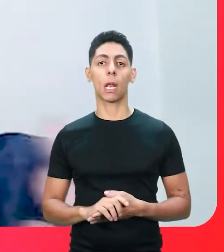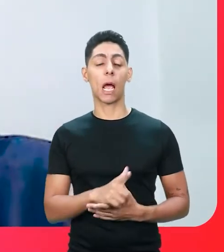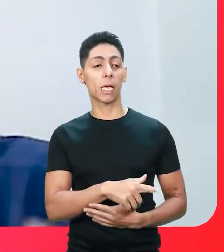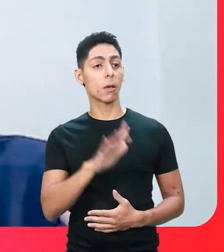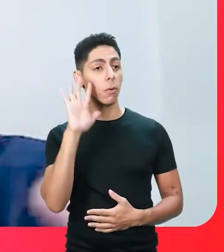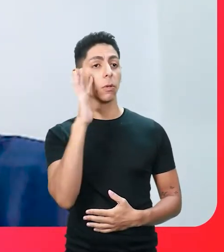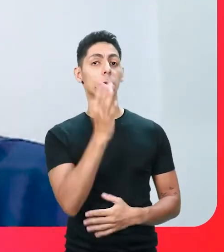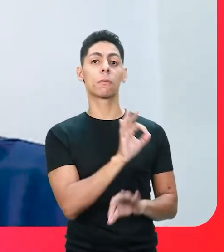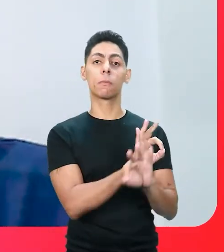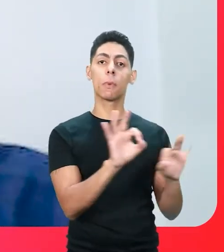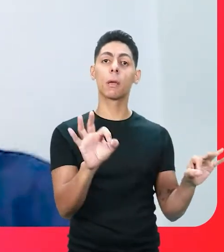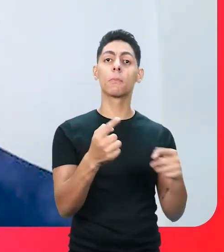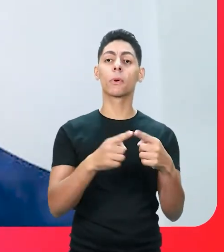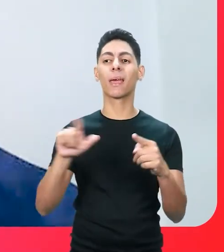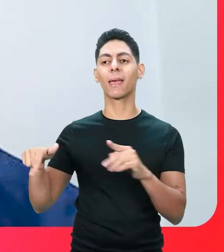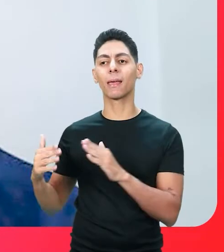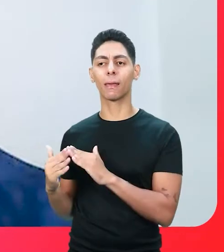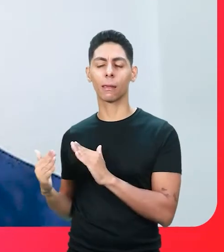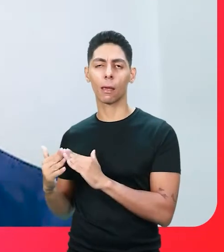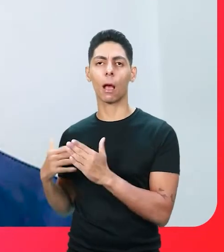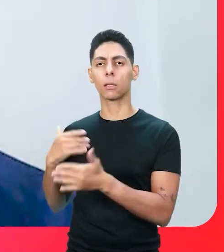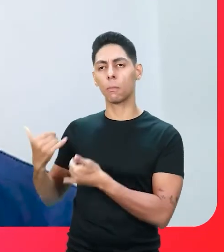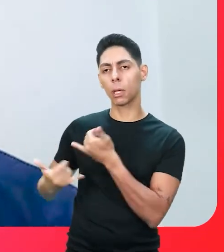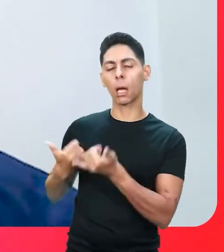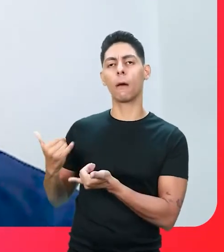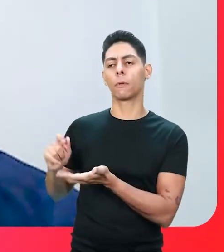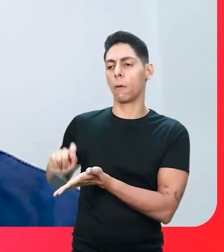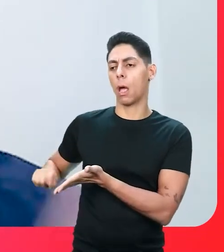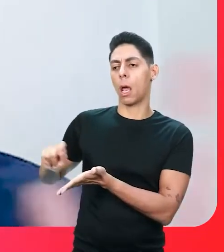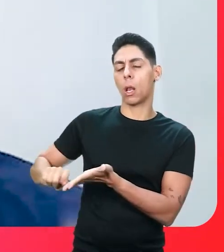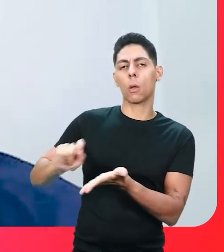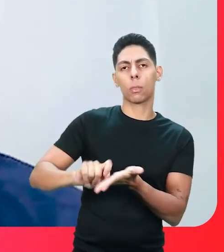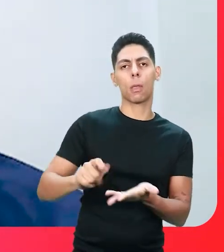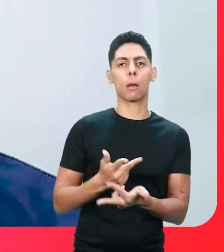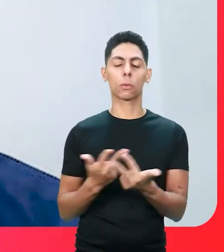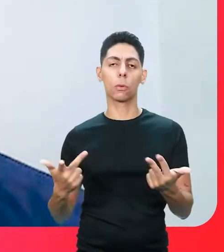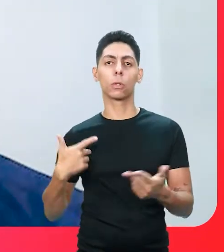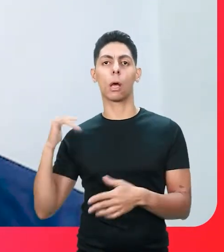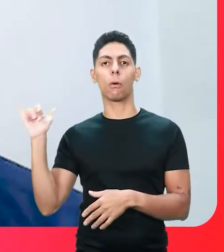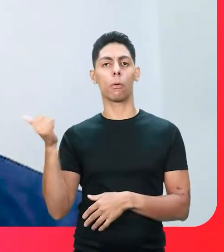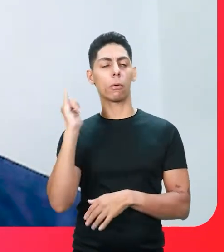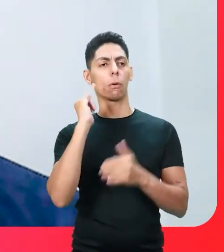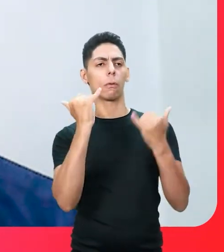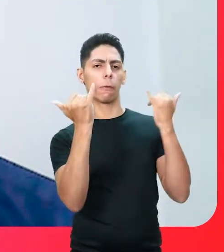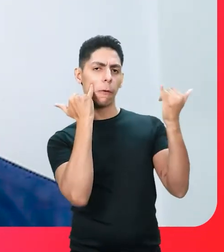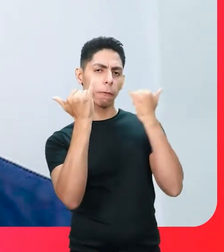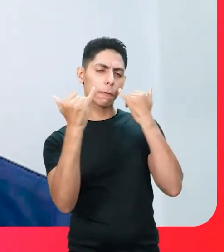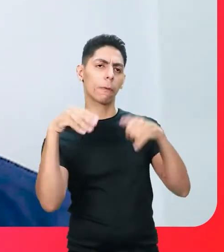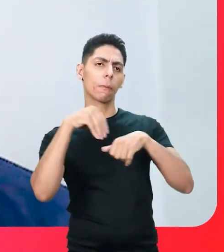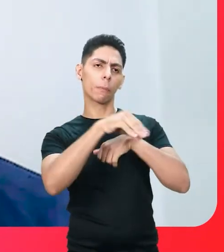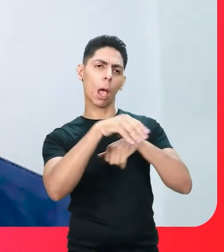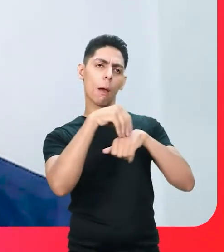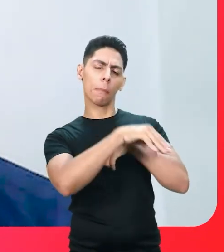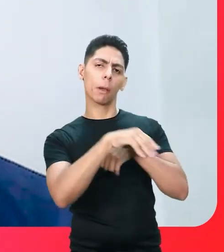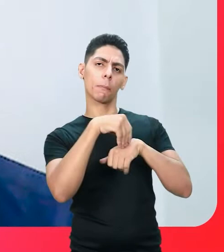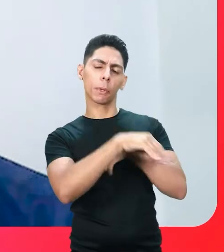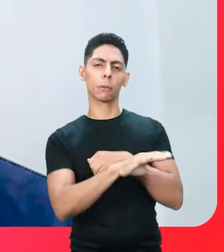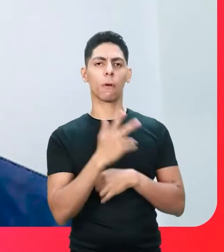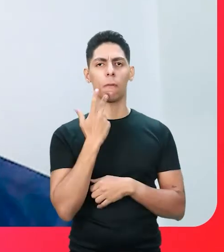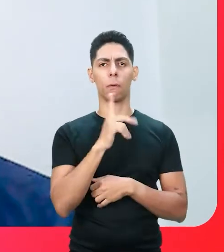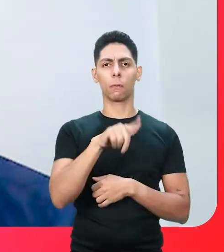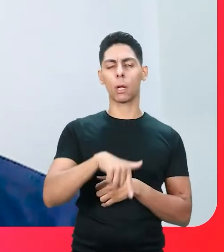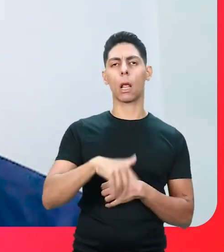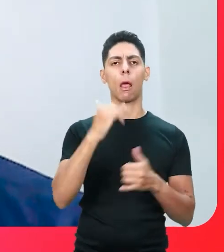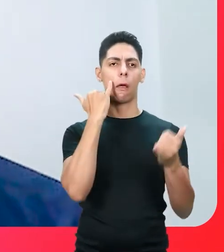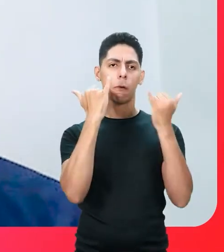eu brincava disso em casa, eu brincava de anotar os resultados. Então eu ia informando. Bené, na hora do ele, informe. No